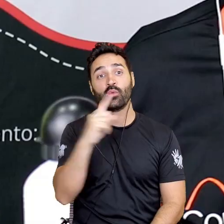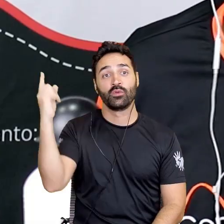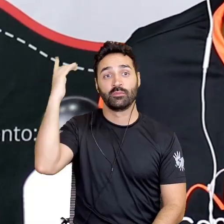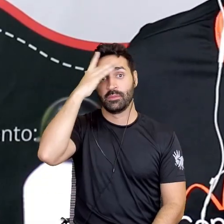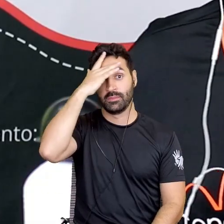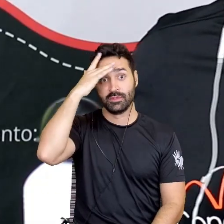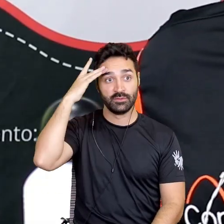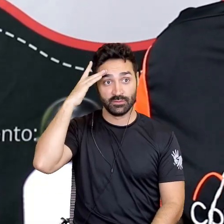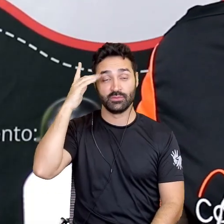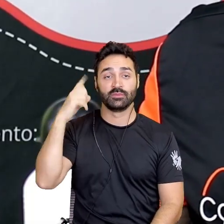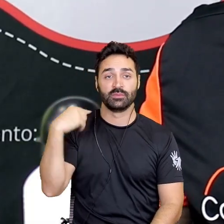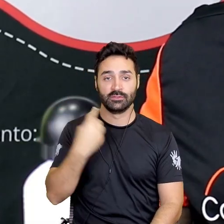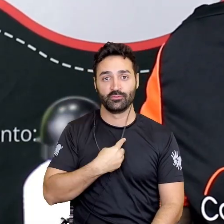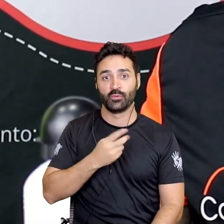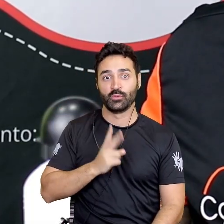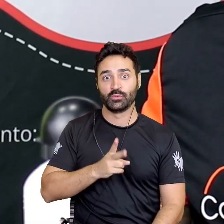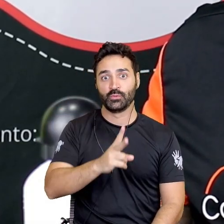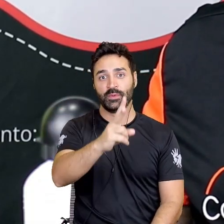gente poder passar.